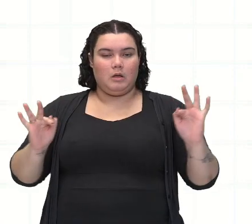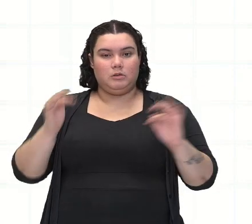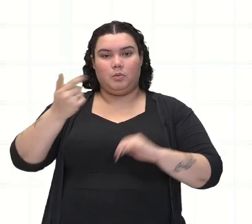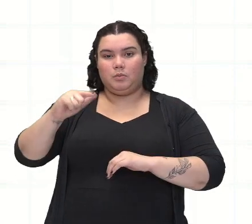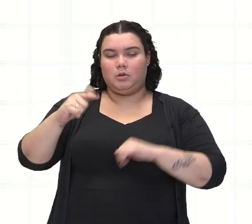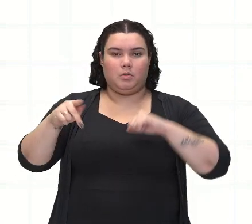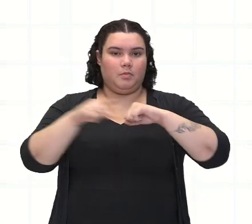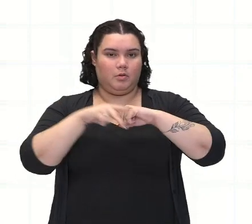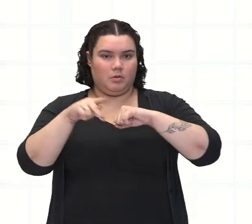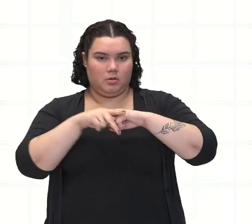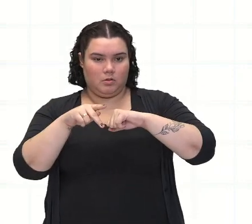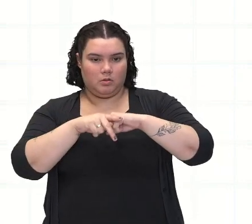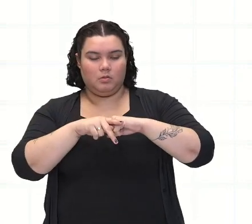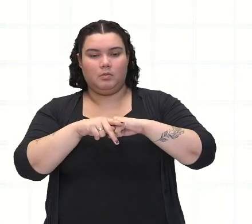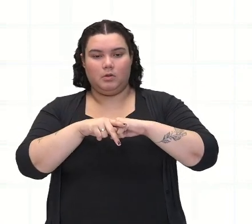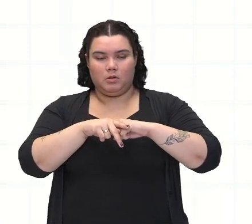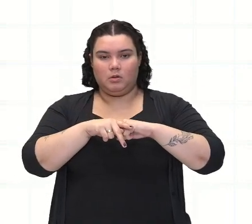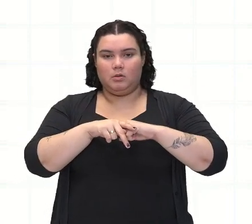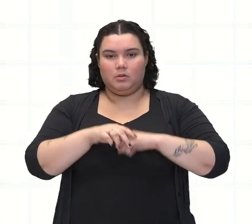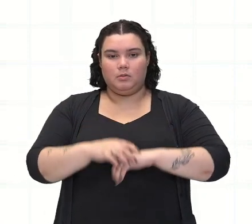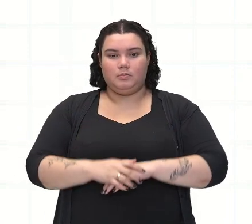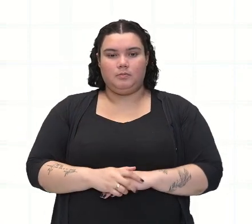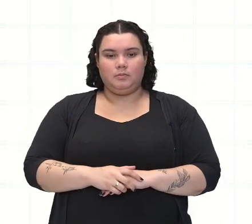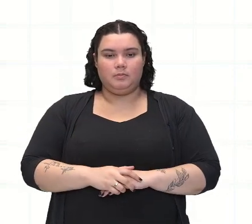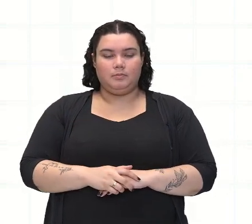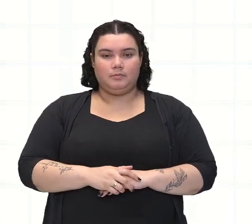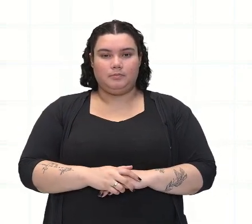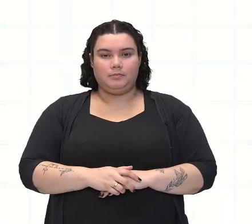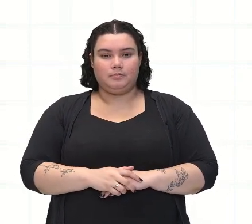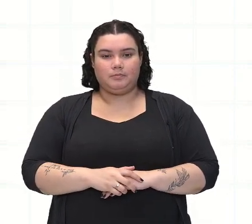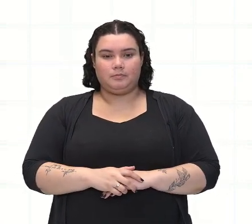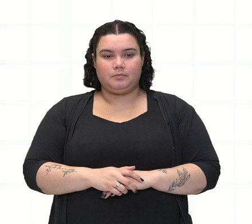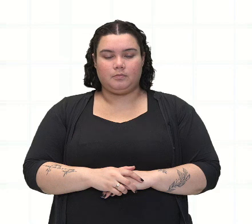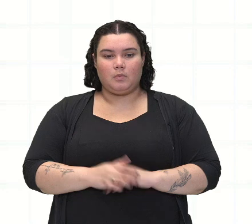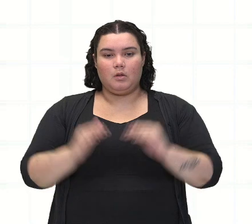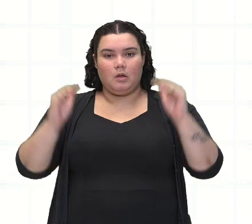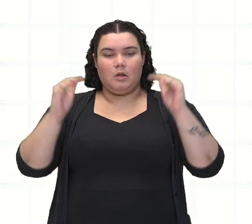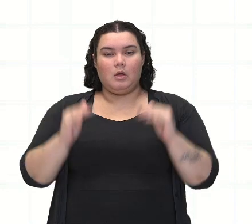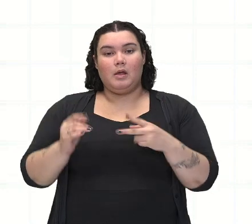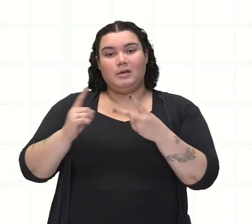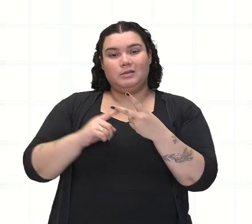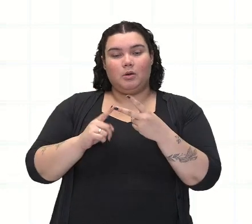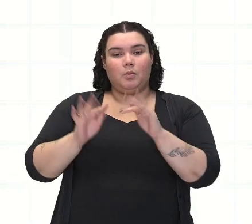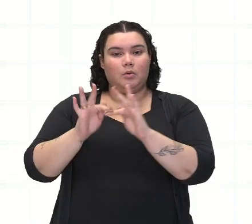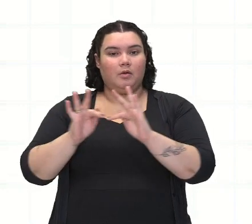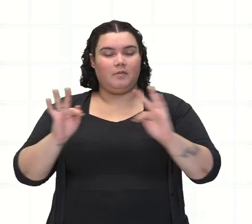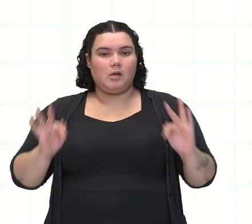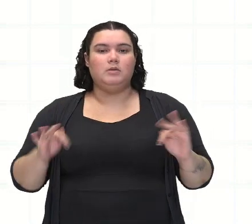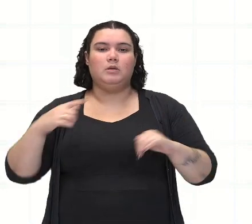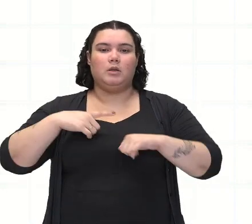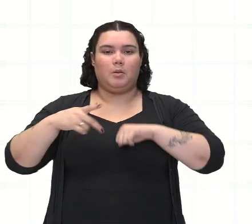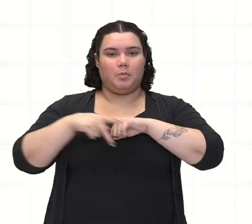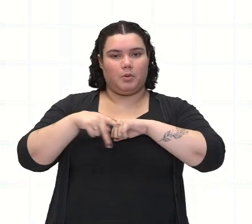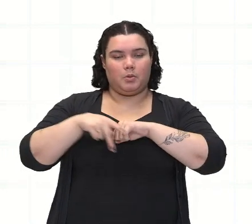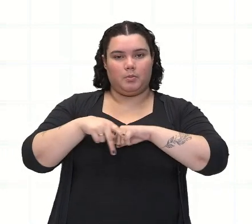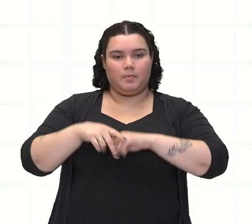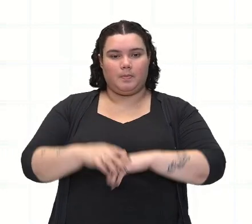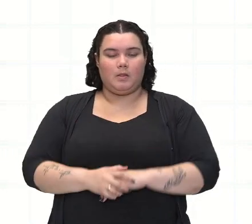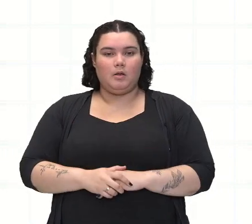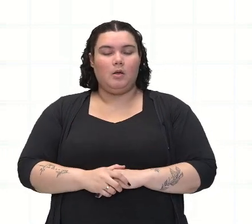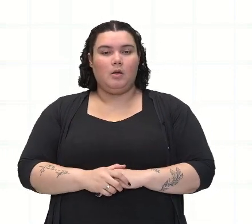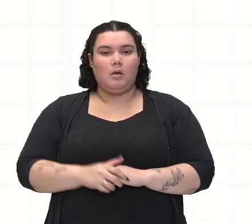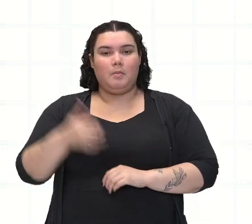sem o conectivo, aí, a coesão, e depois com o pronome quem. Letra